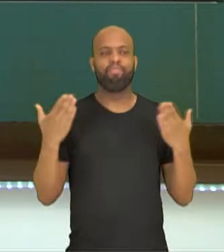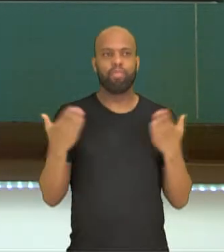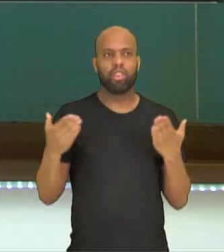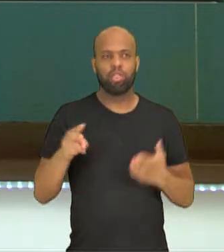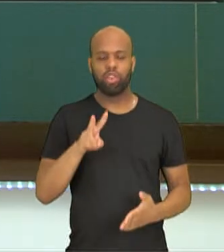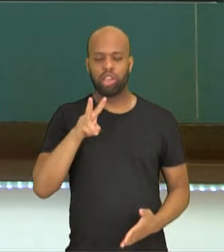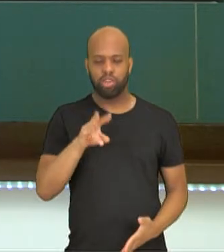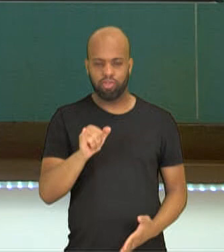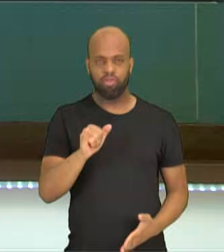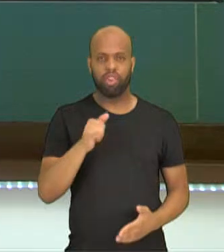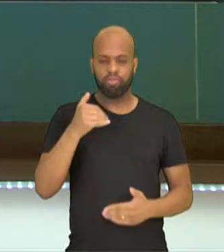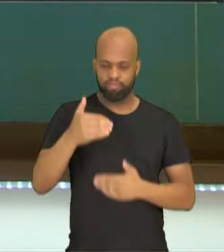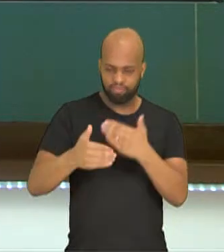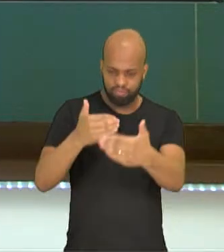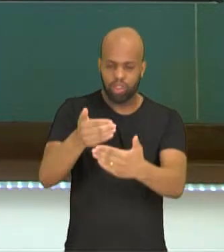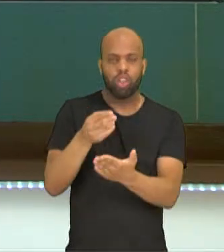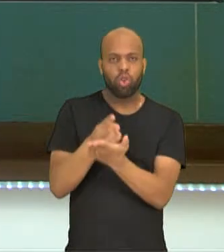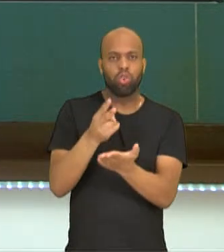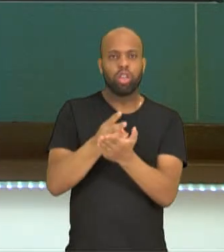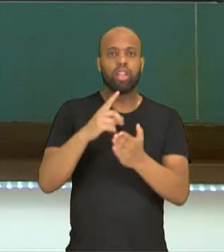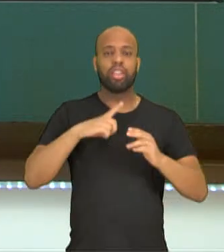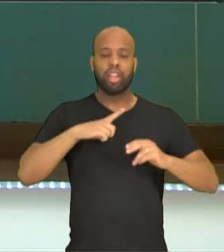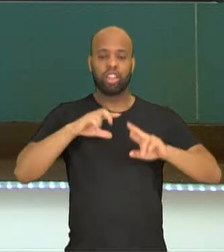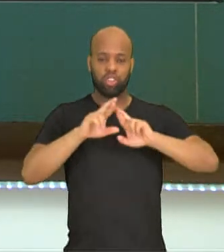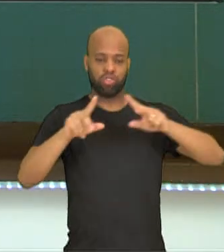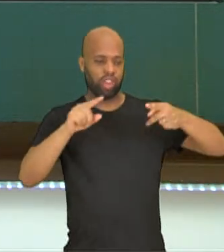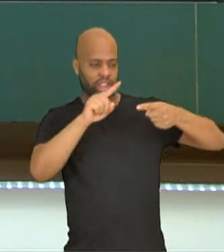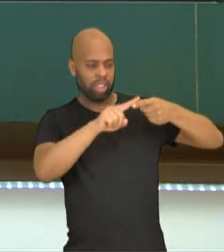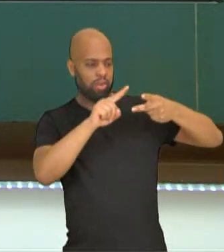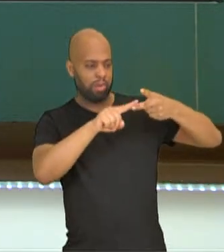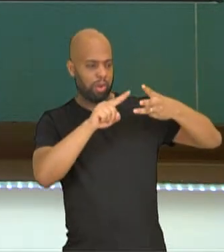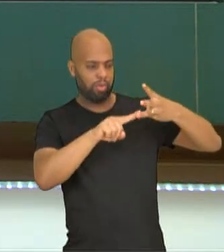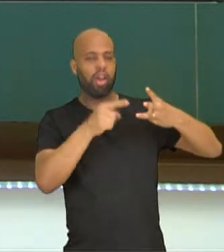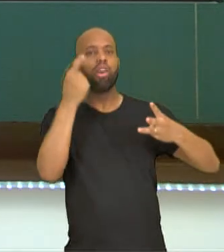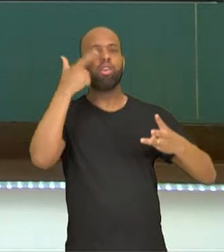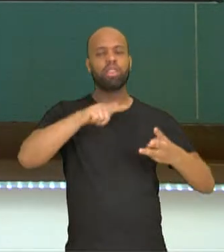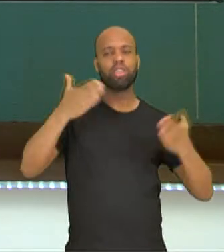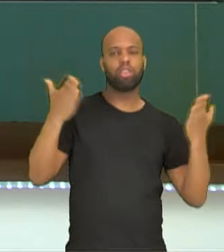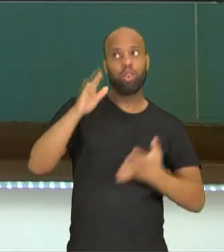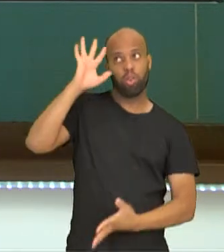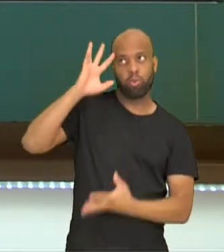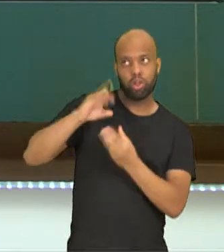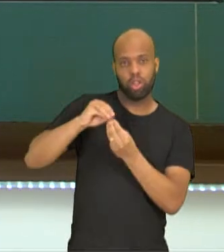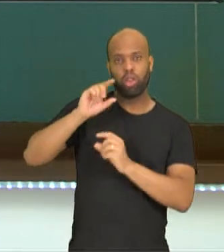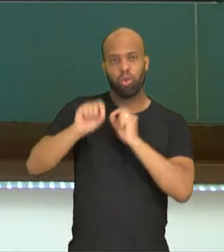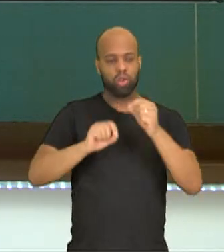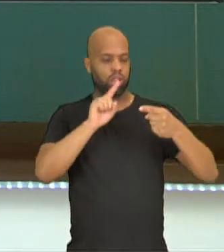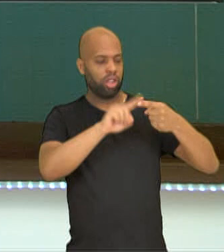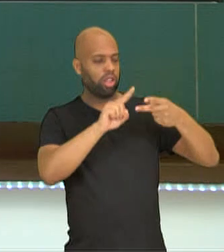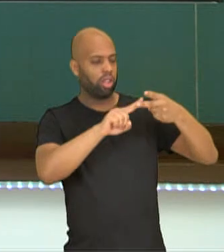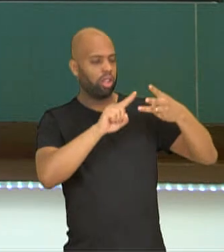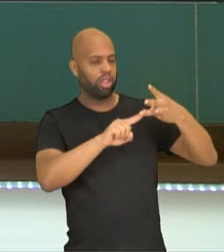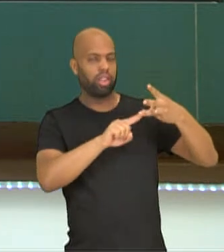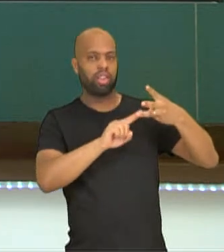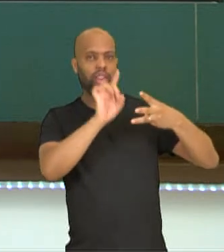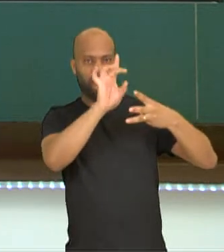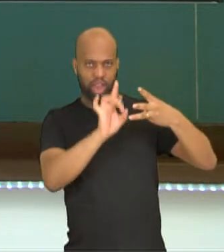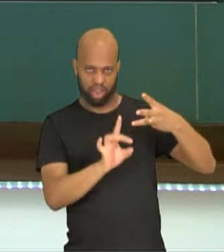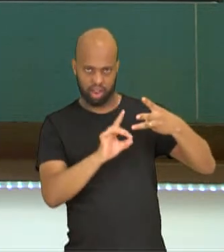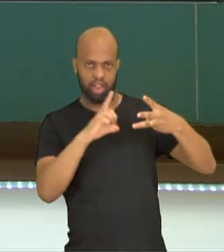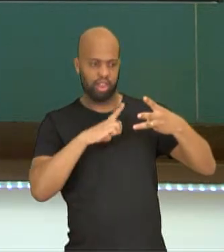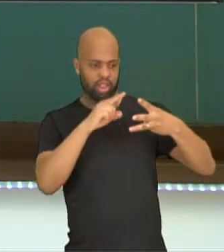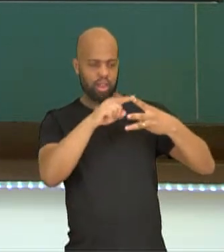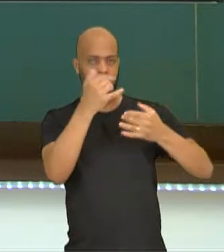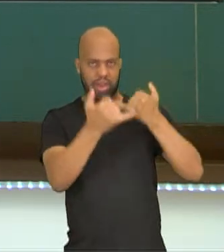vamos evoluir, então, a partir da diferença entre as três, quando nós conseguimos entender qual que é o lugar de cada uma, brincadeira, jogo